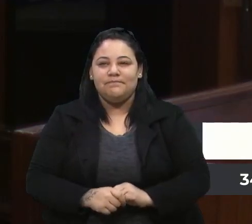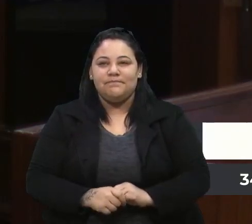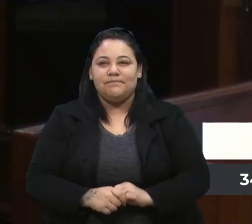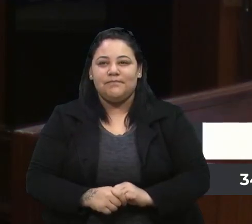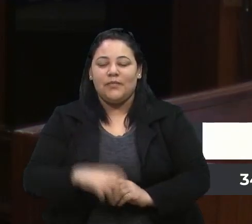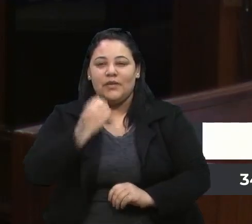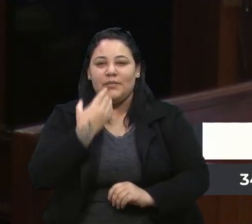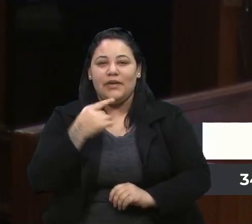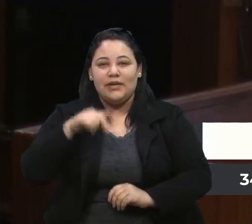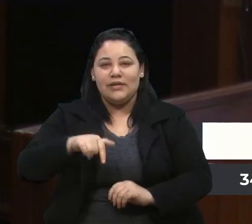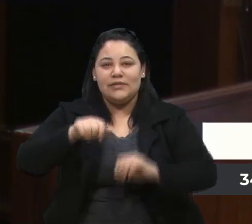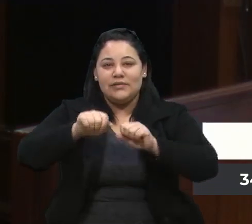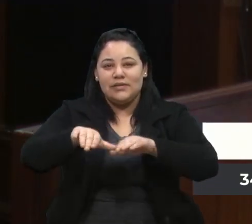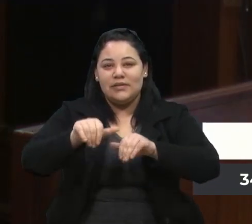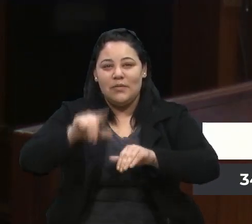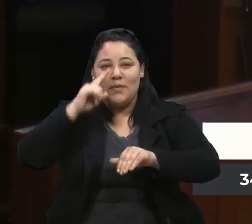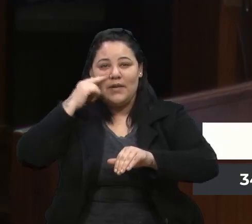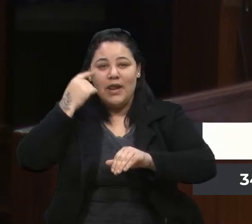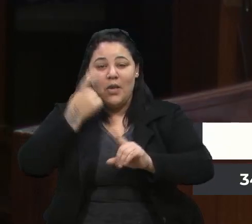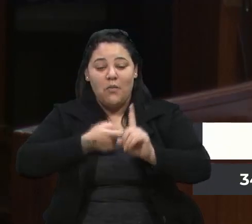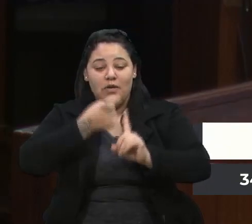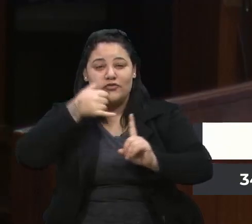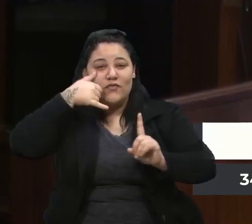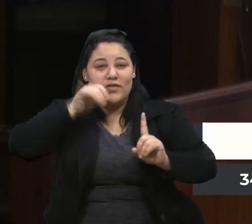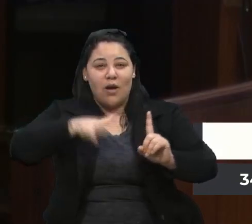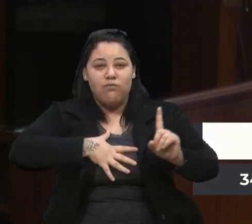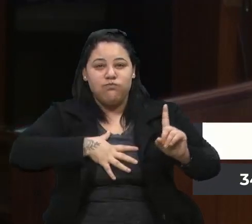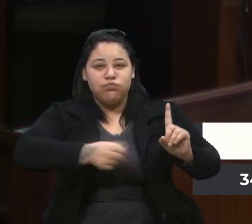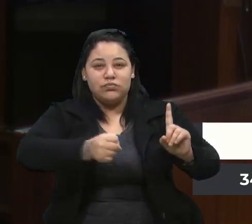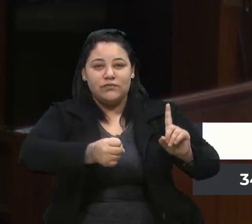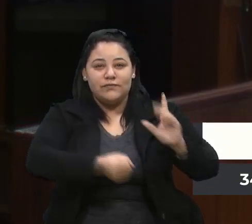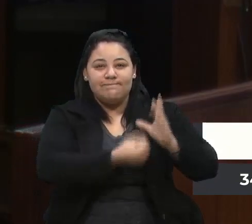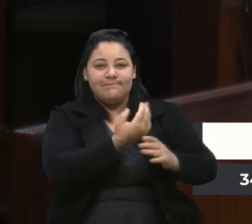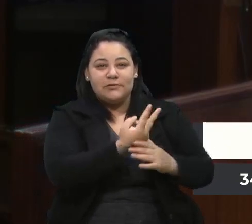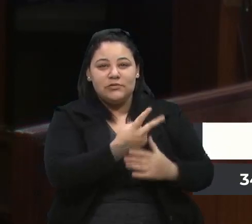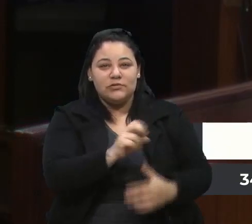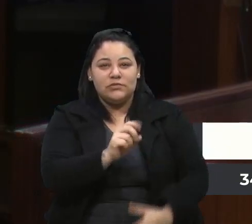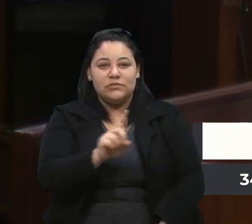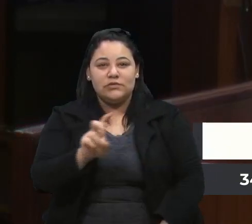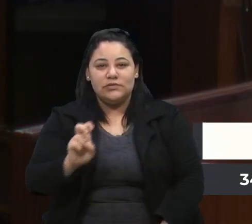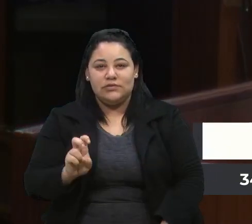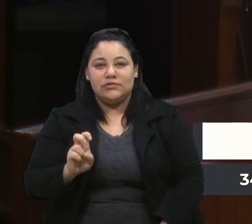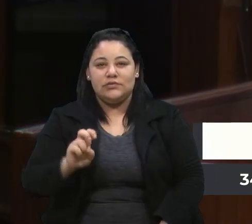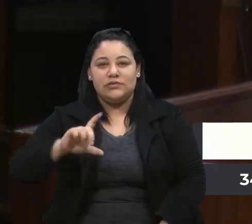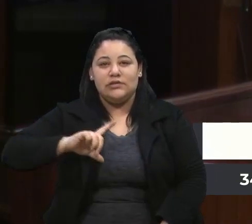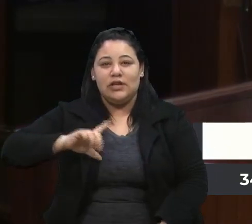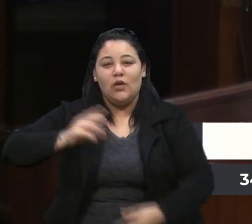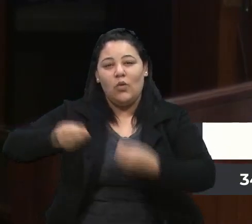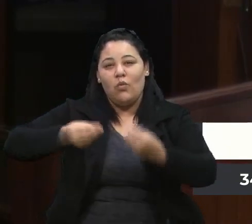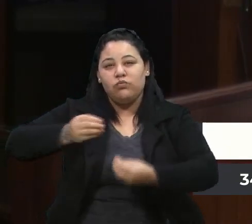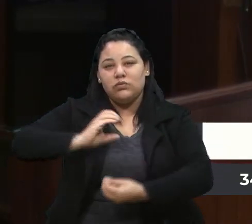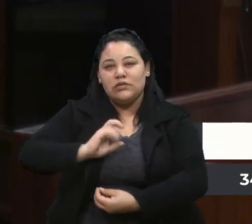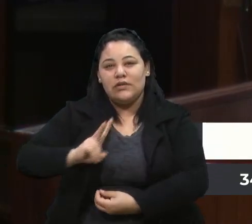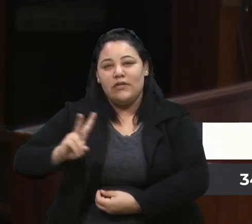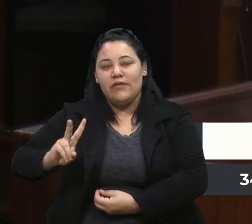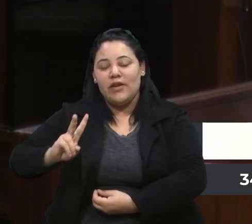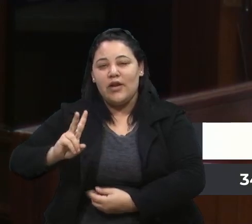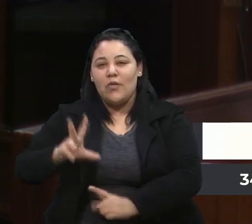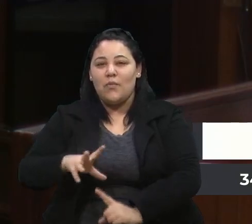Bem, o Setembro Amarelo é um mês de prevenção do suicídio, foi criado em 2015, tendo o CVV como um dos